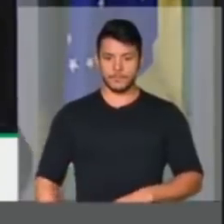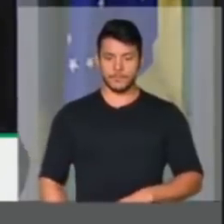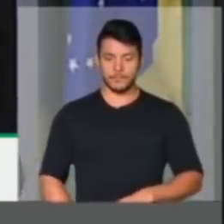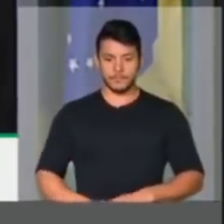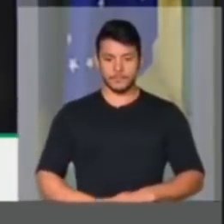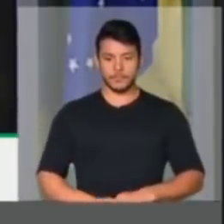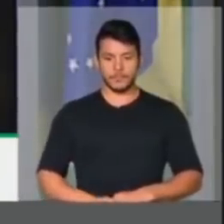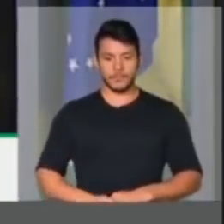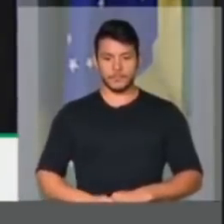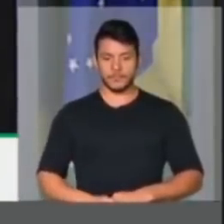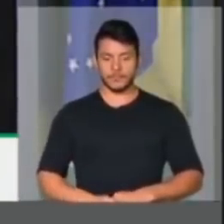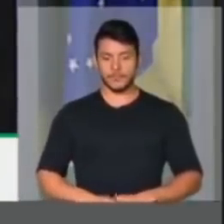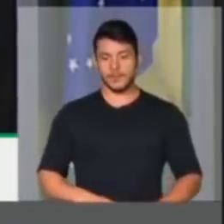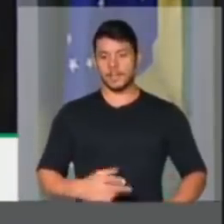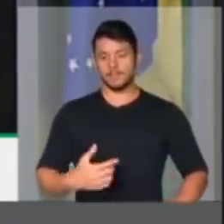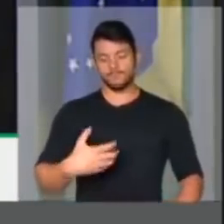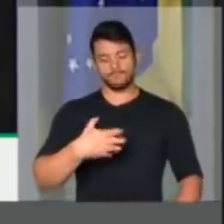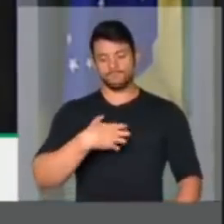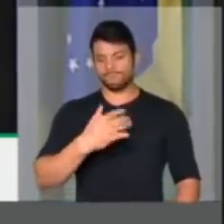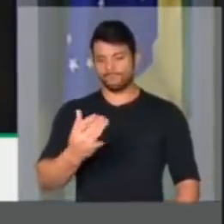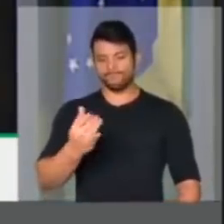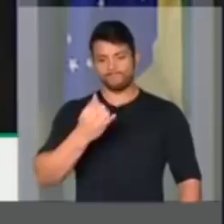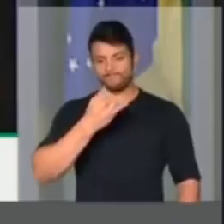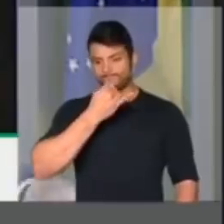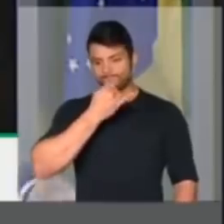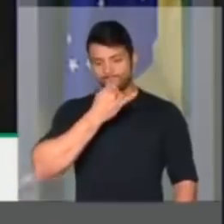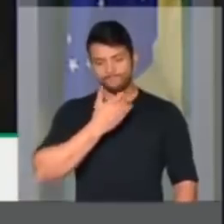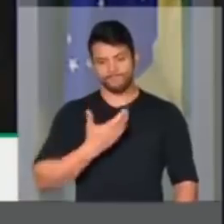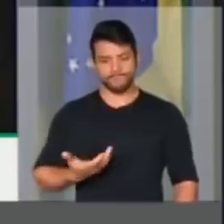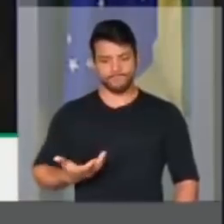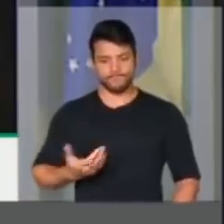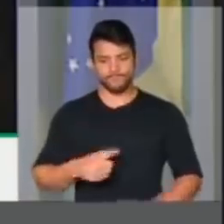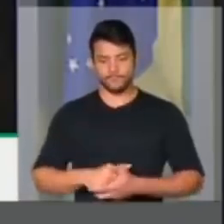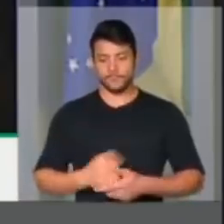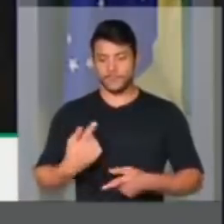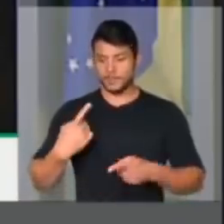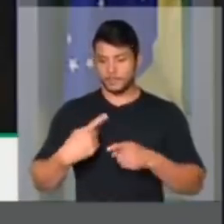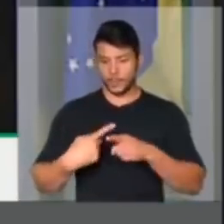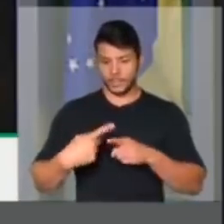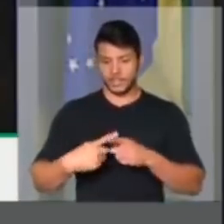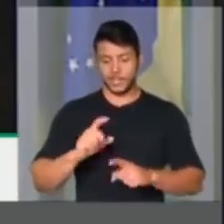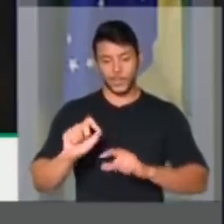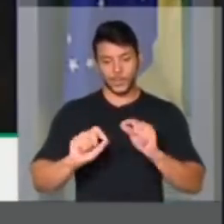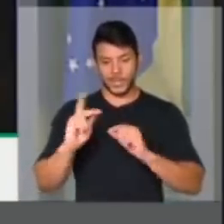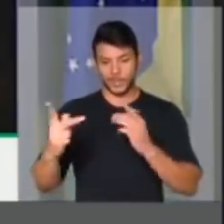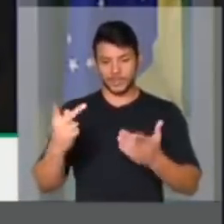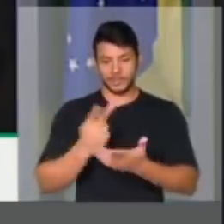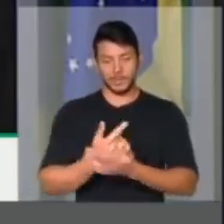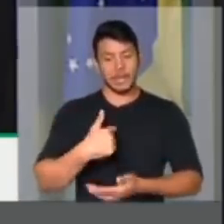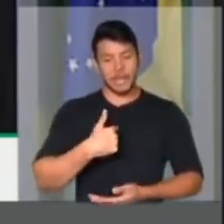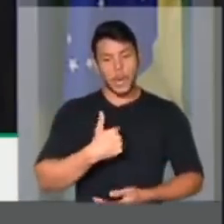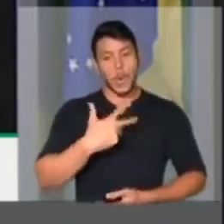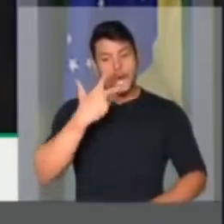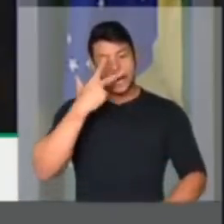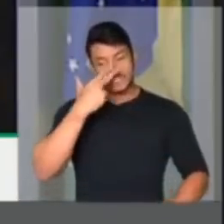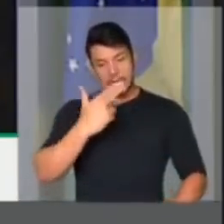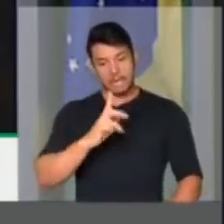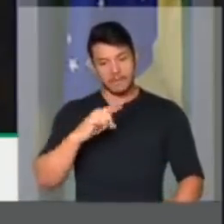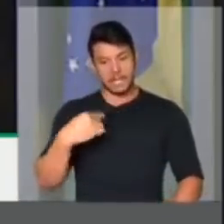sem dizer que estou decepcionado. Decepcionado com o fato de que esperava